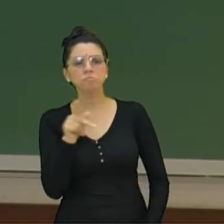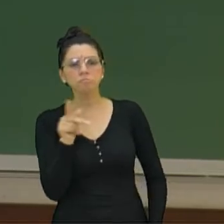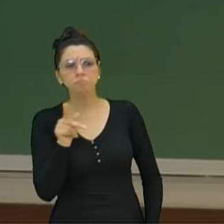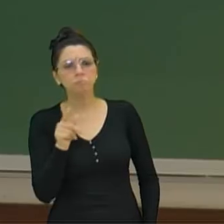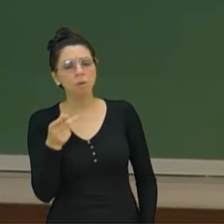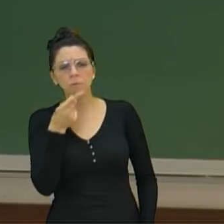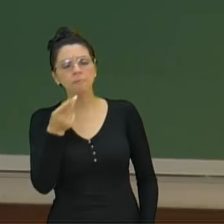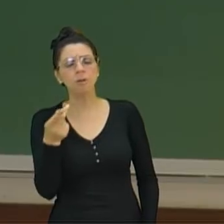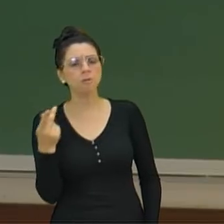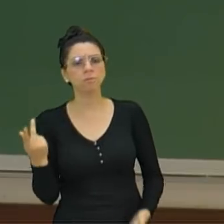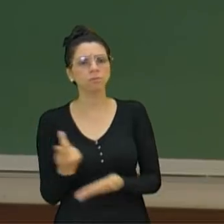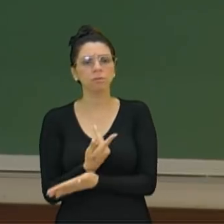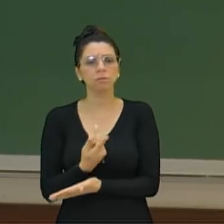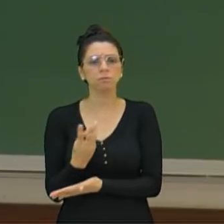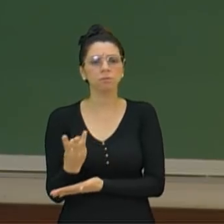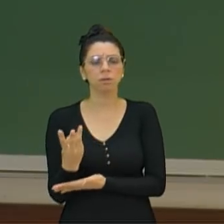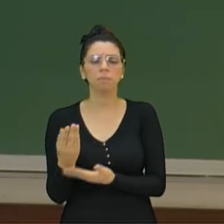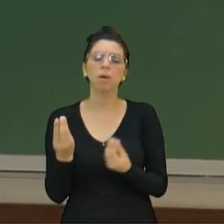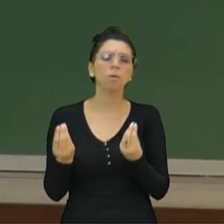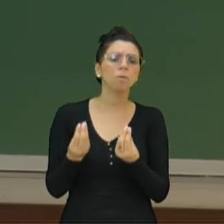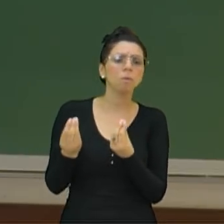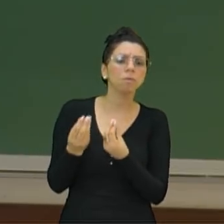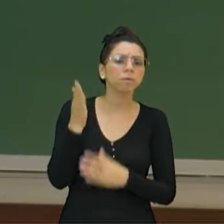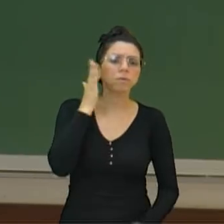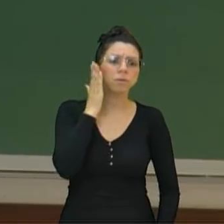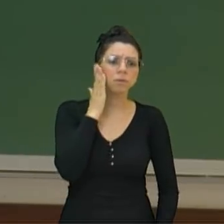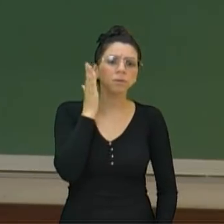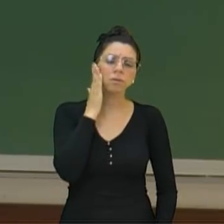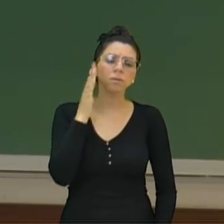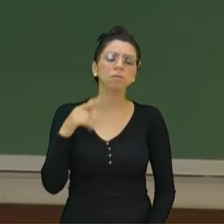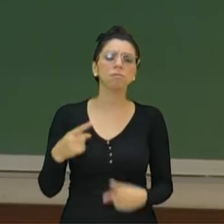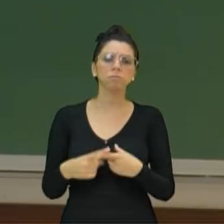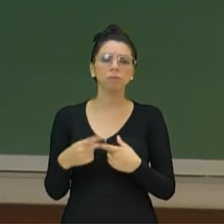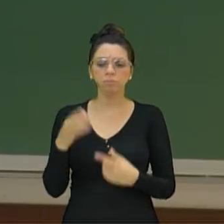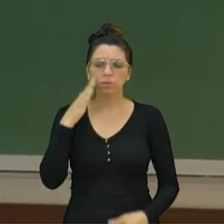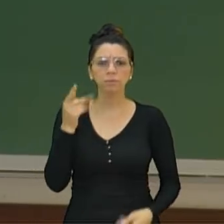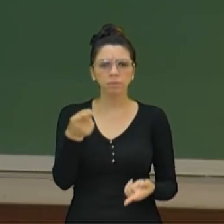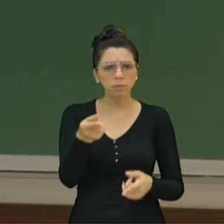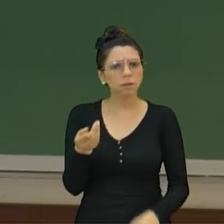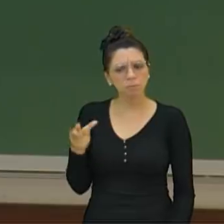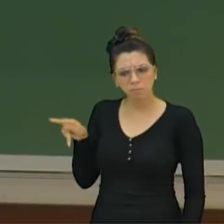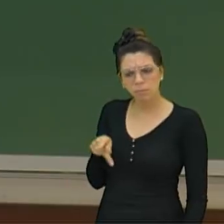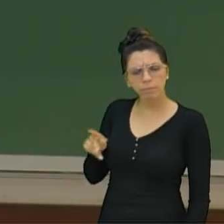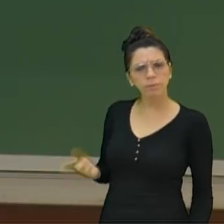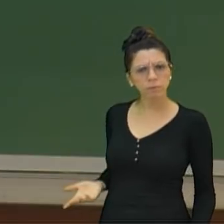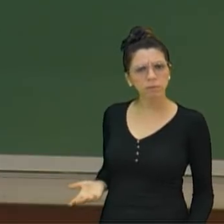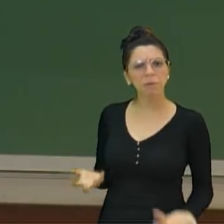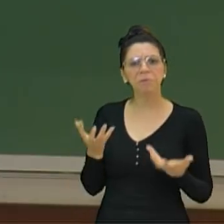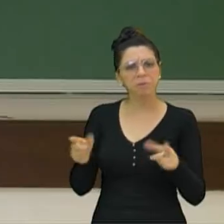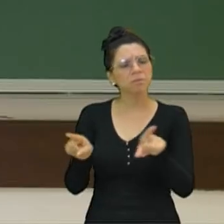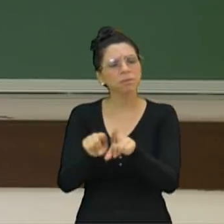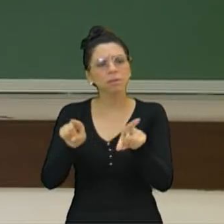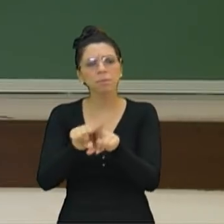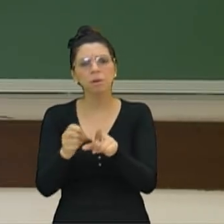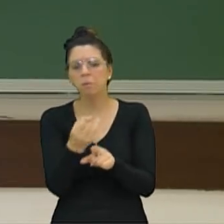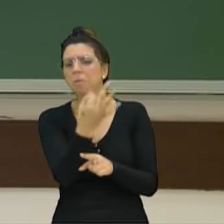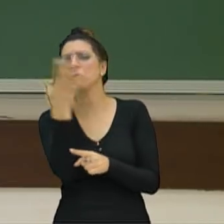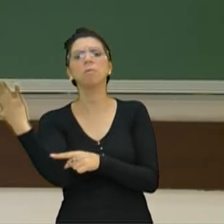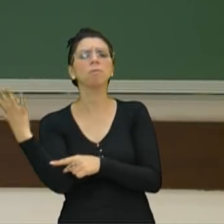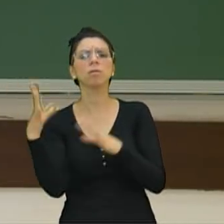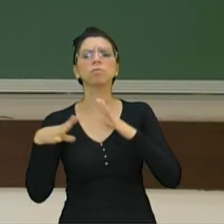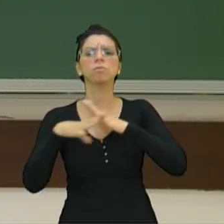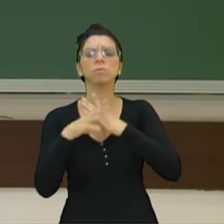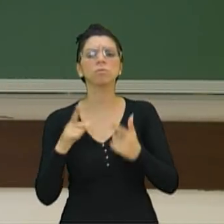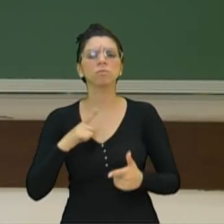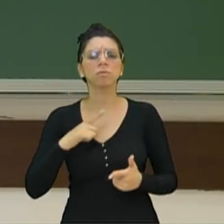não disse 3. Mas como que você sabe? Você sabe porque você é professor. E eu queria também saber contar quantos neurônios